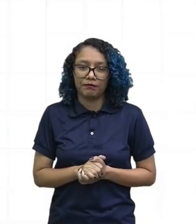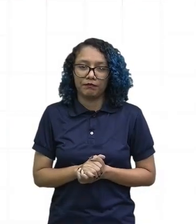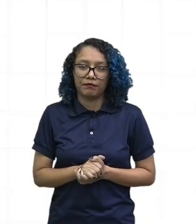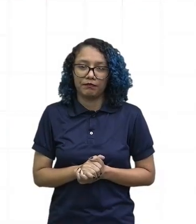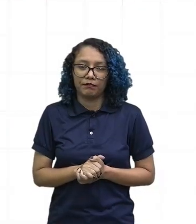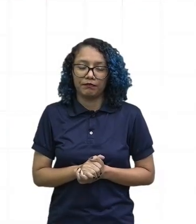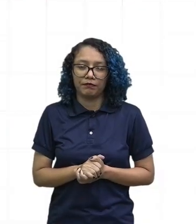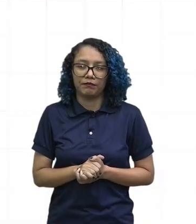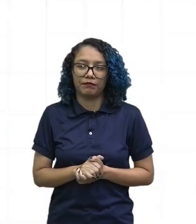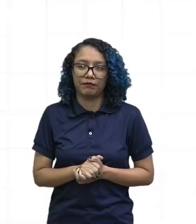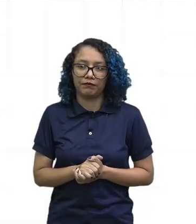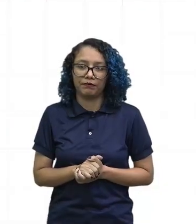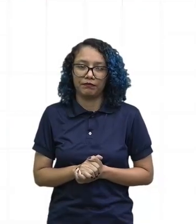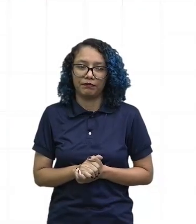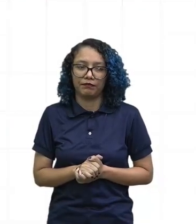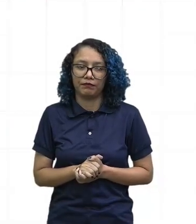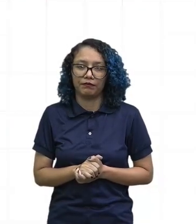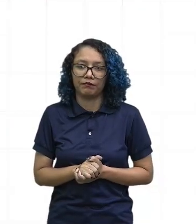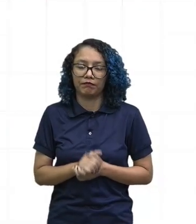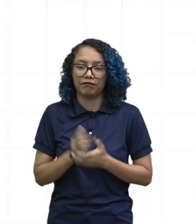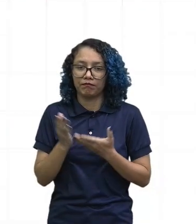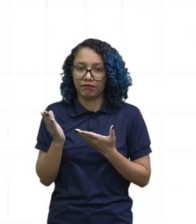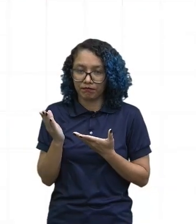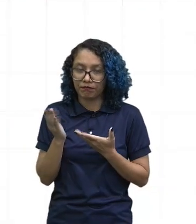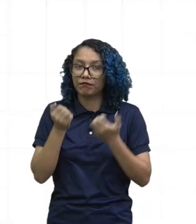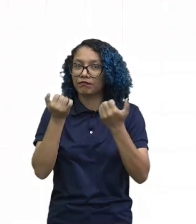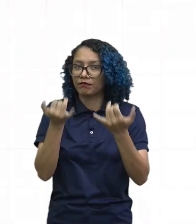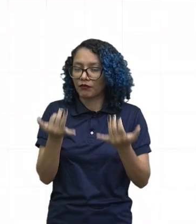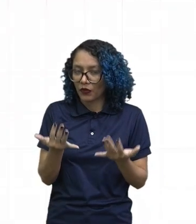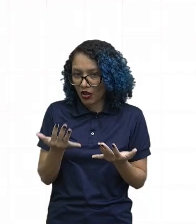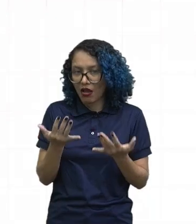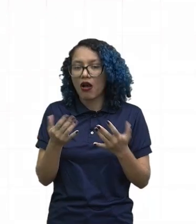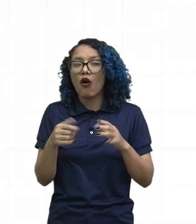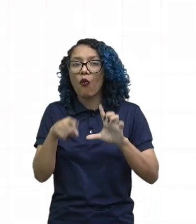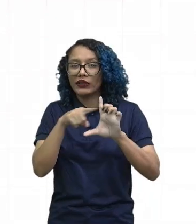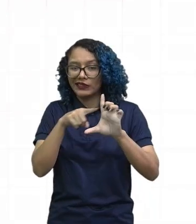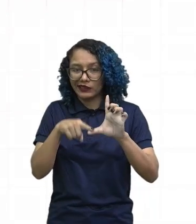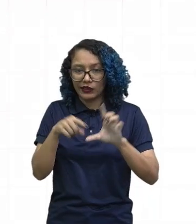cartela, alguma coisa que fala aqui sobre os ângulos notáveis. Vejam só.